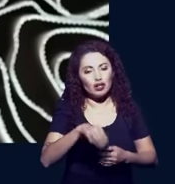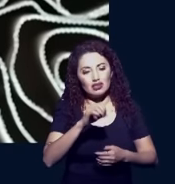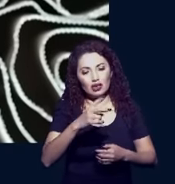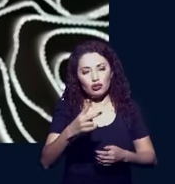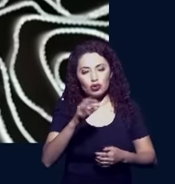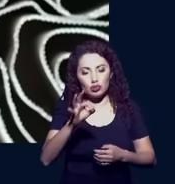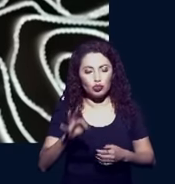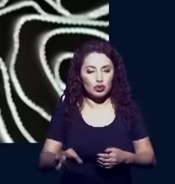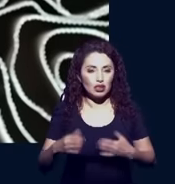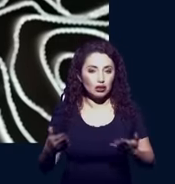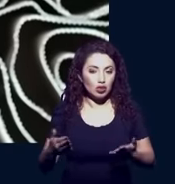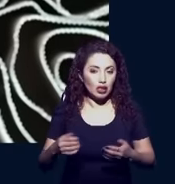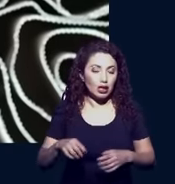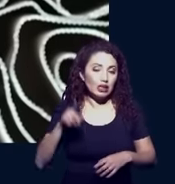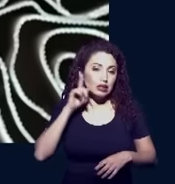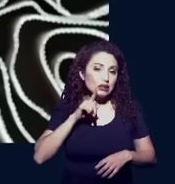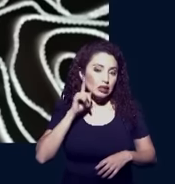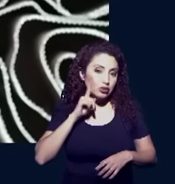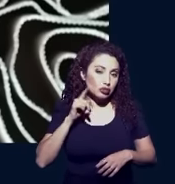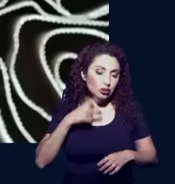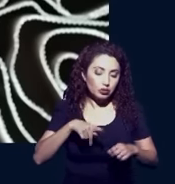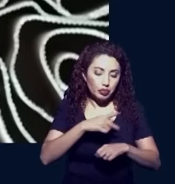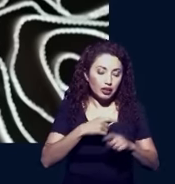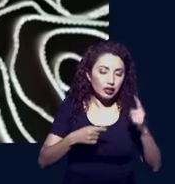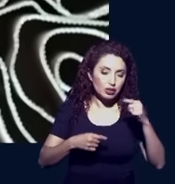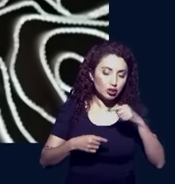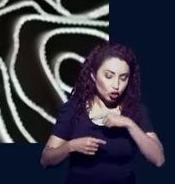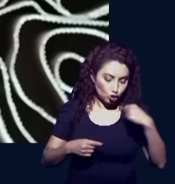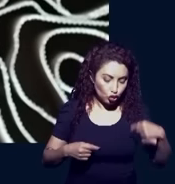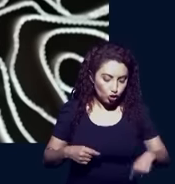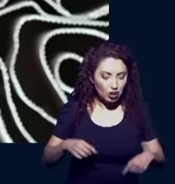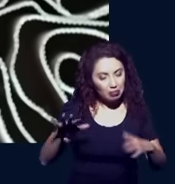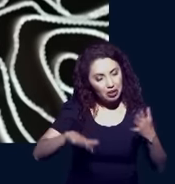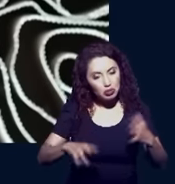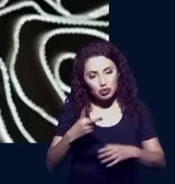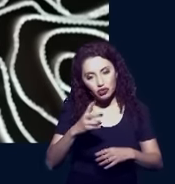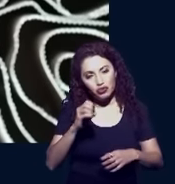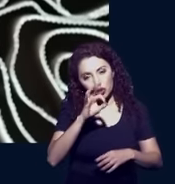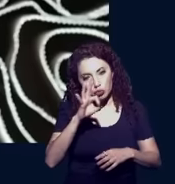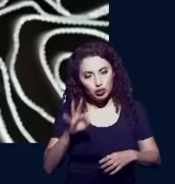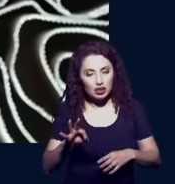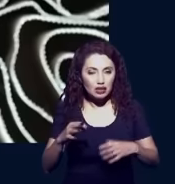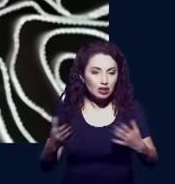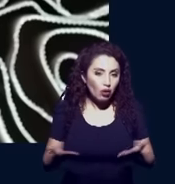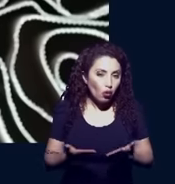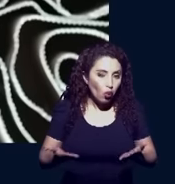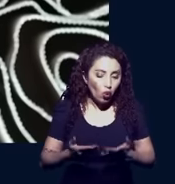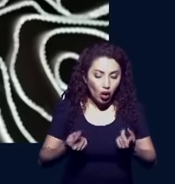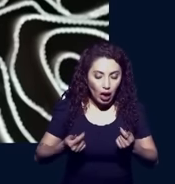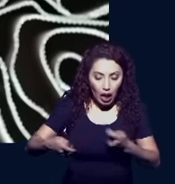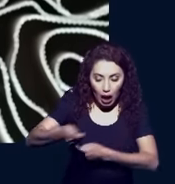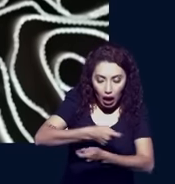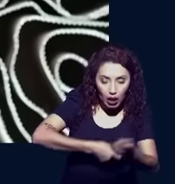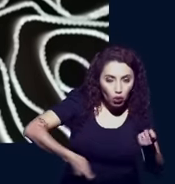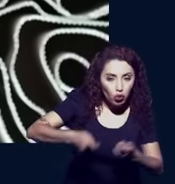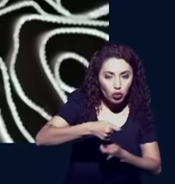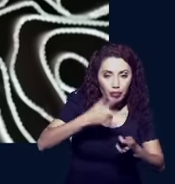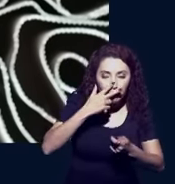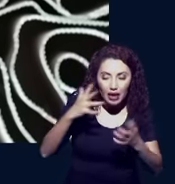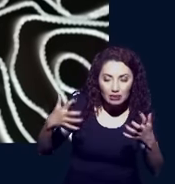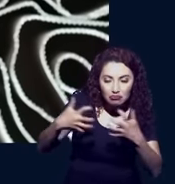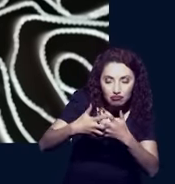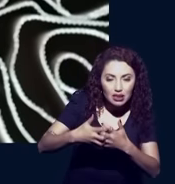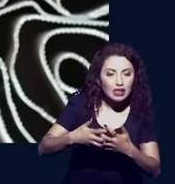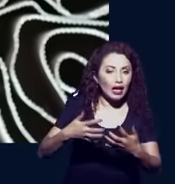é alguma coisa perde de 20% Então hoje as economias são muito mais embc vão haver restrições vão haver